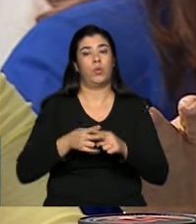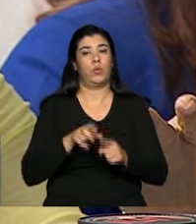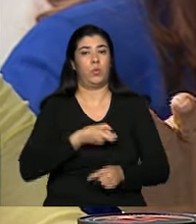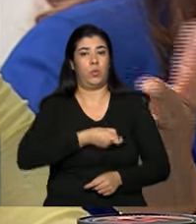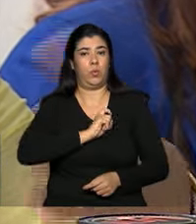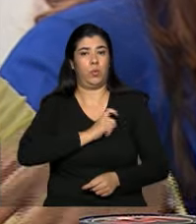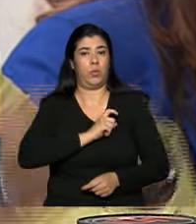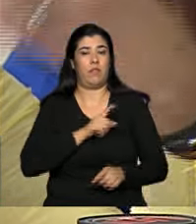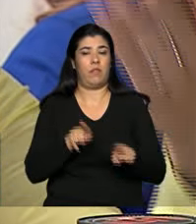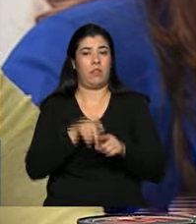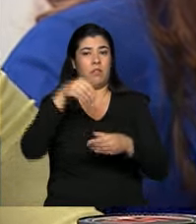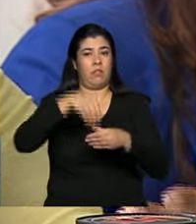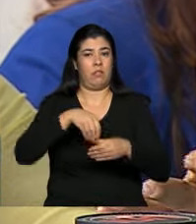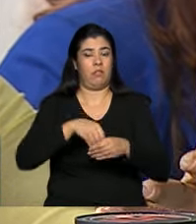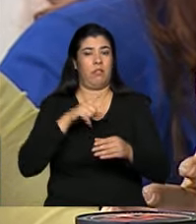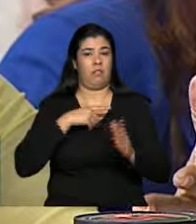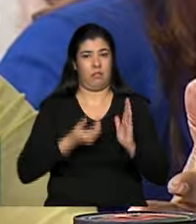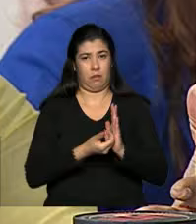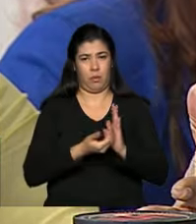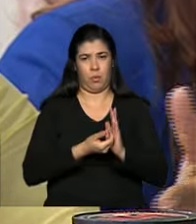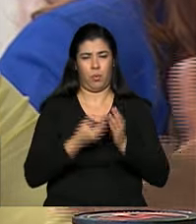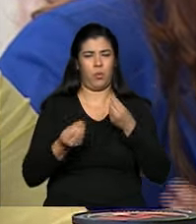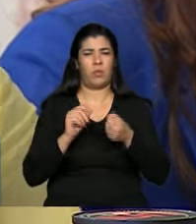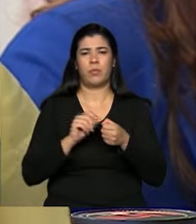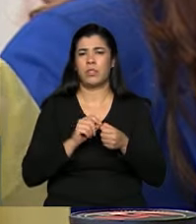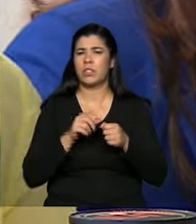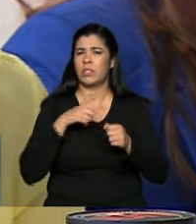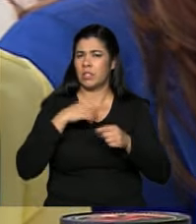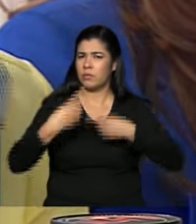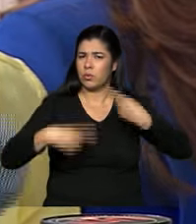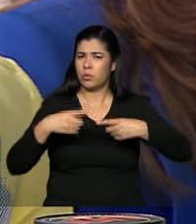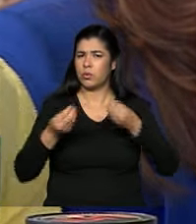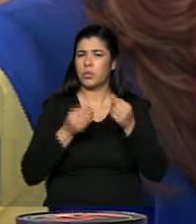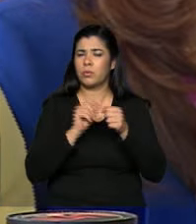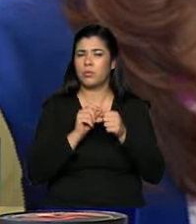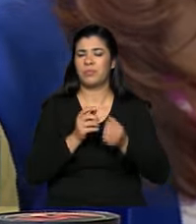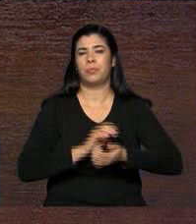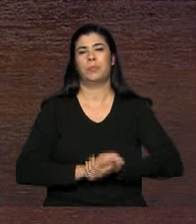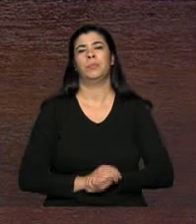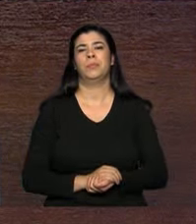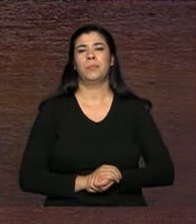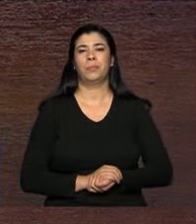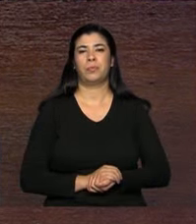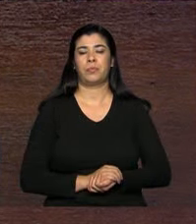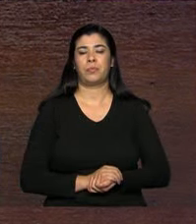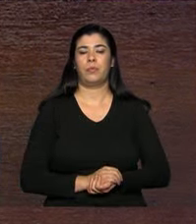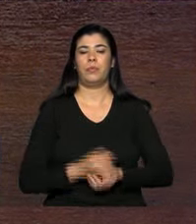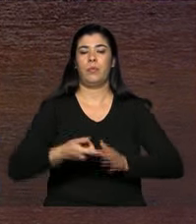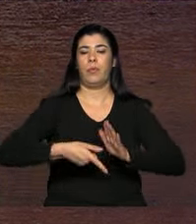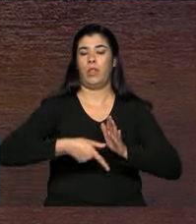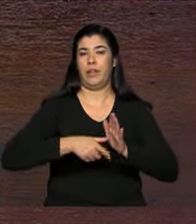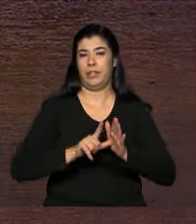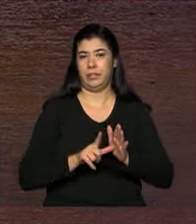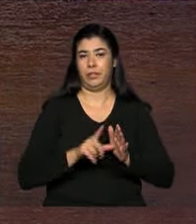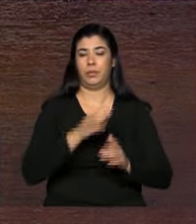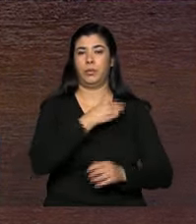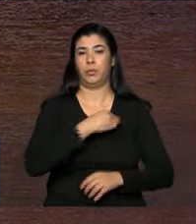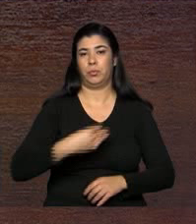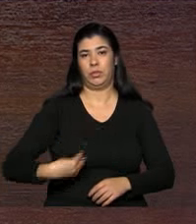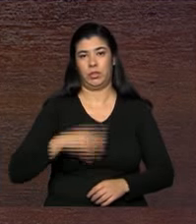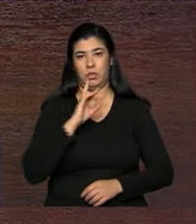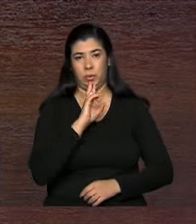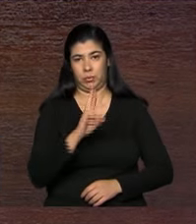dois pudessem responder se enfim se isso foi discutido na coordenação Eu agradeceria antes do ministro Nelson Barbosa falar do ponto de vista